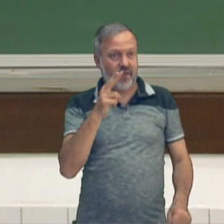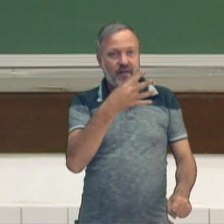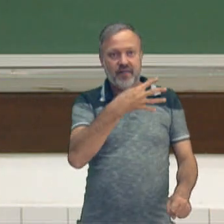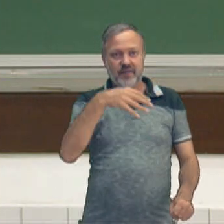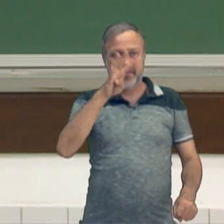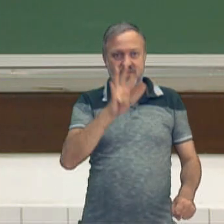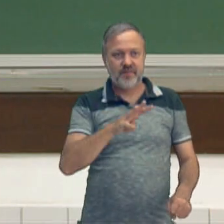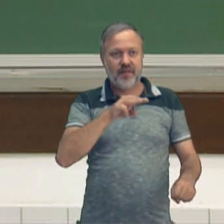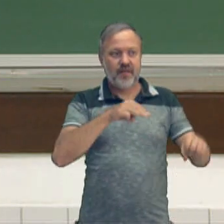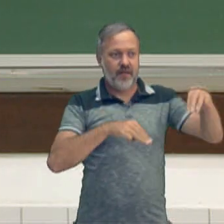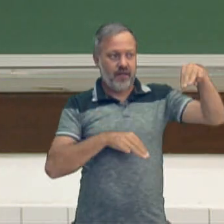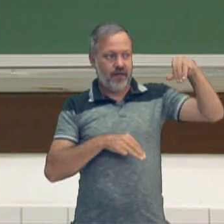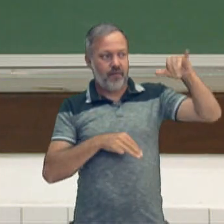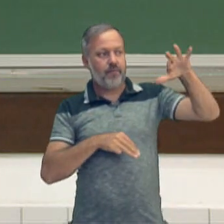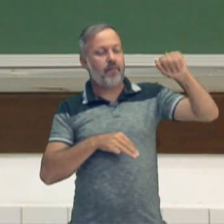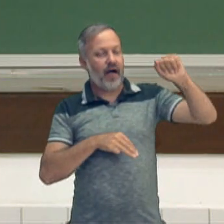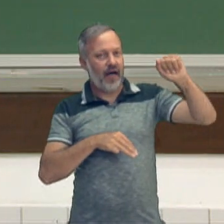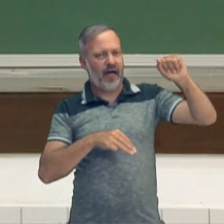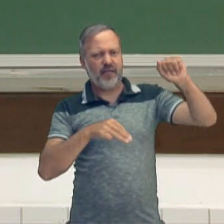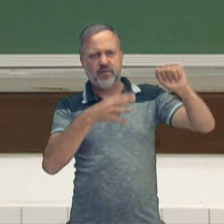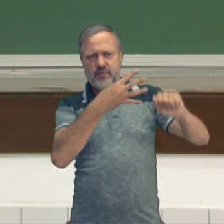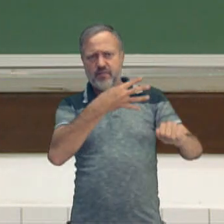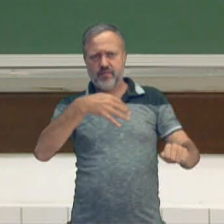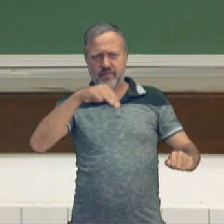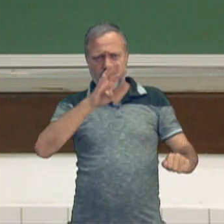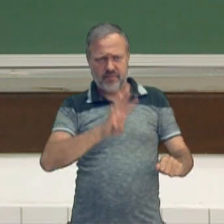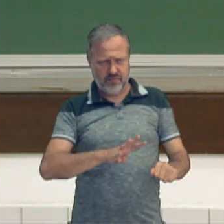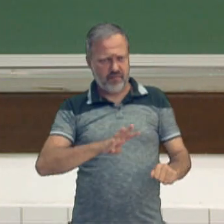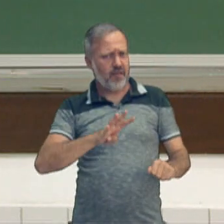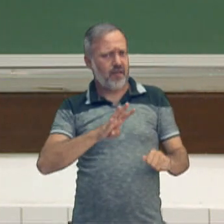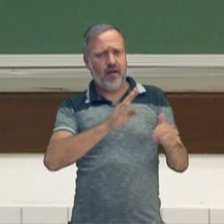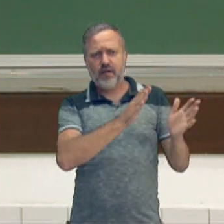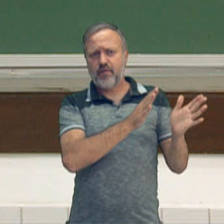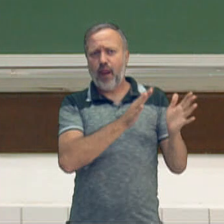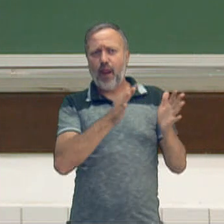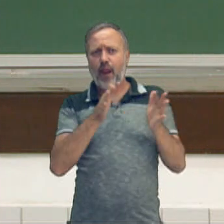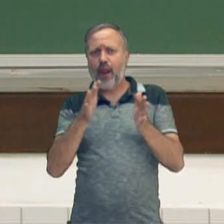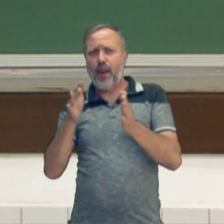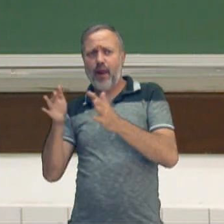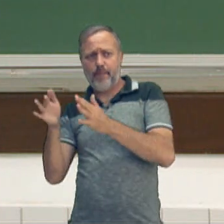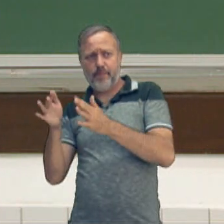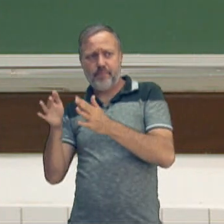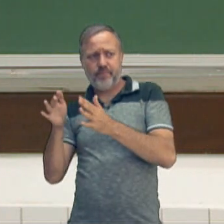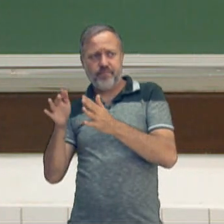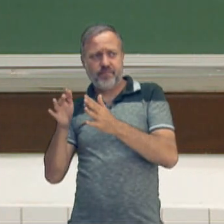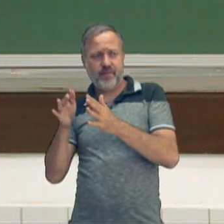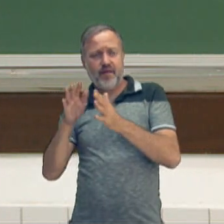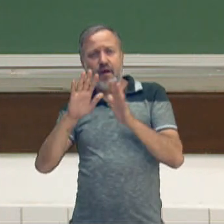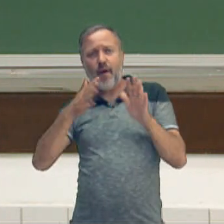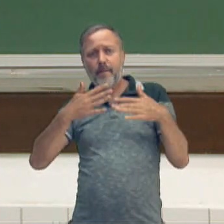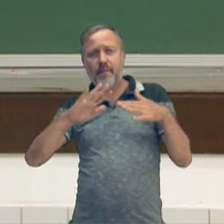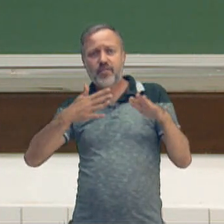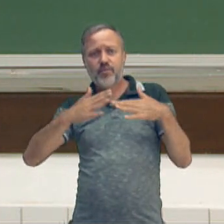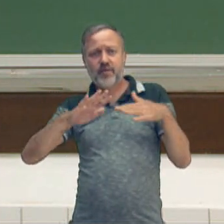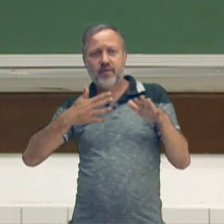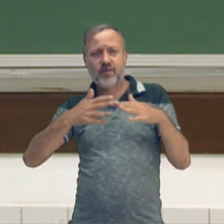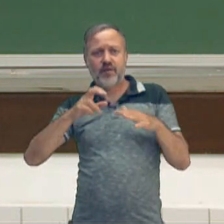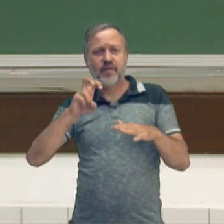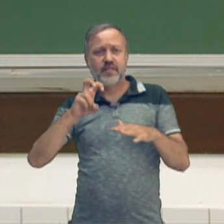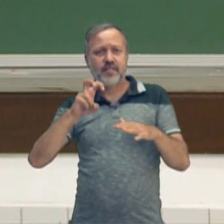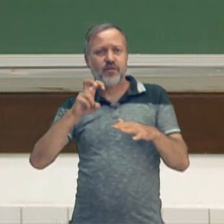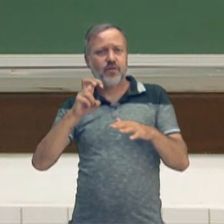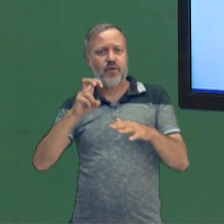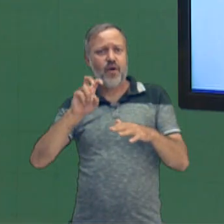calendário judaico, calendário chinês, esses calendários e o mesopotâmico, esses antigos, estão todos mais ou menos em torno aí de